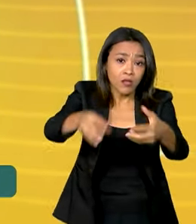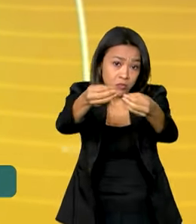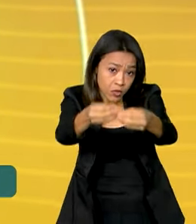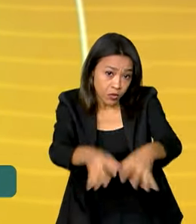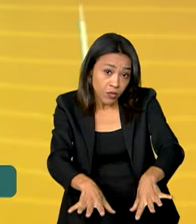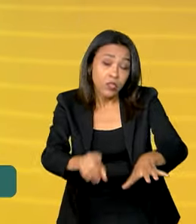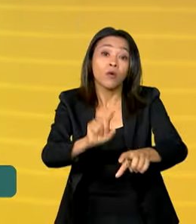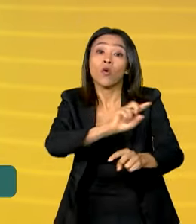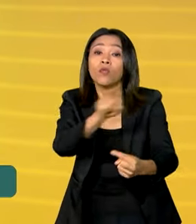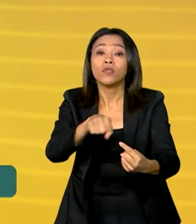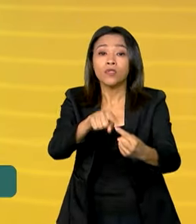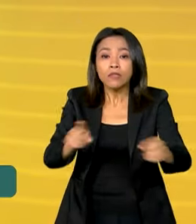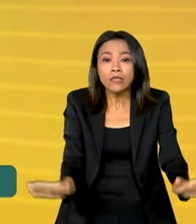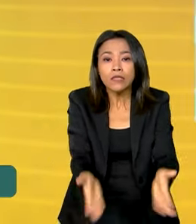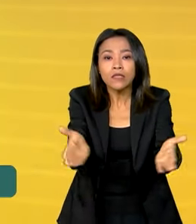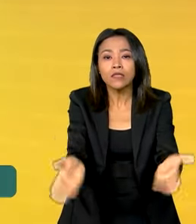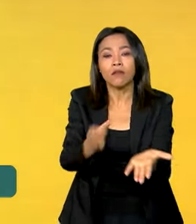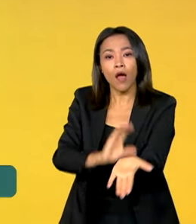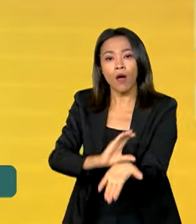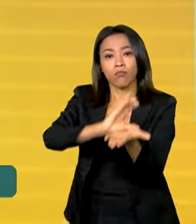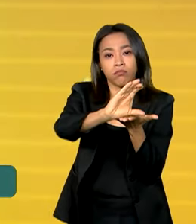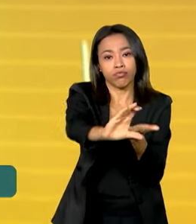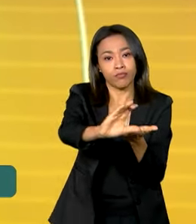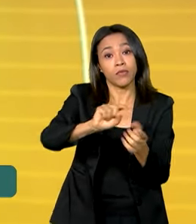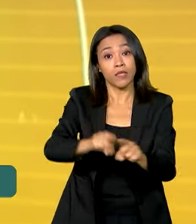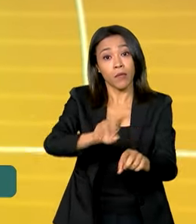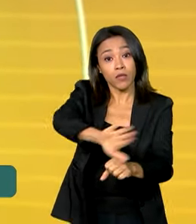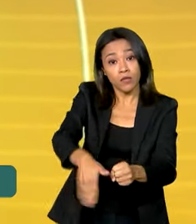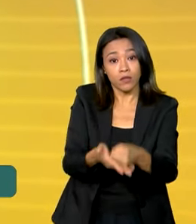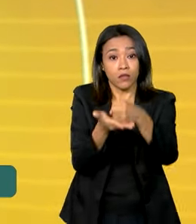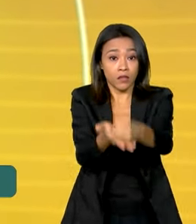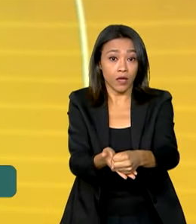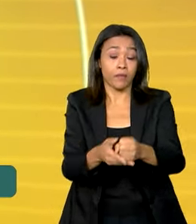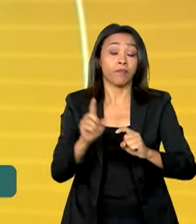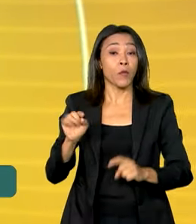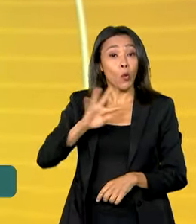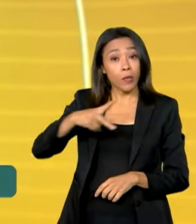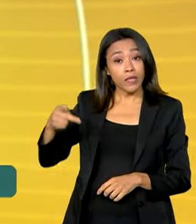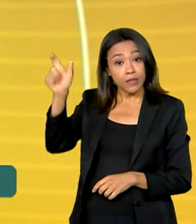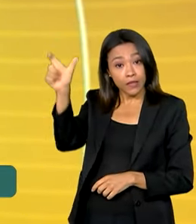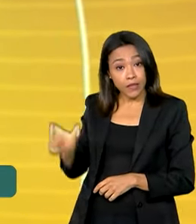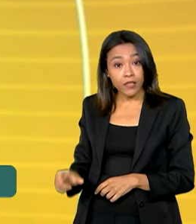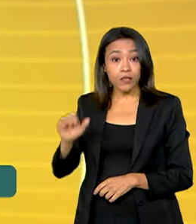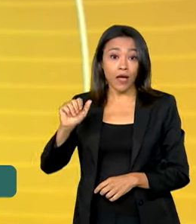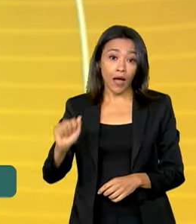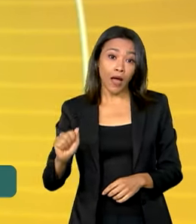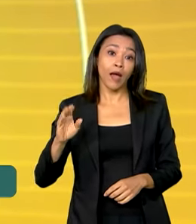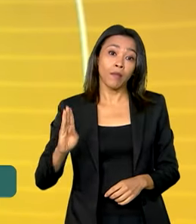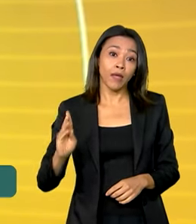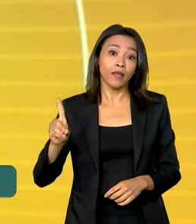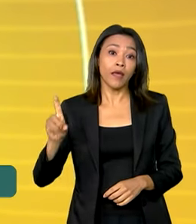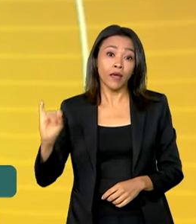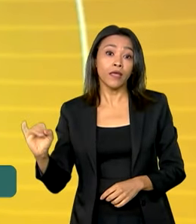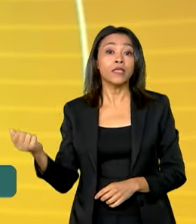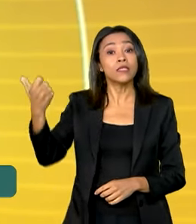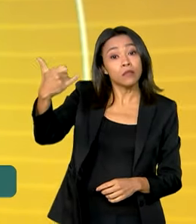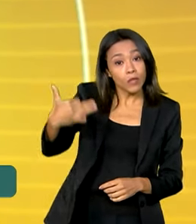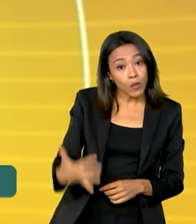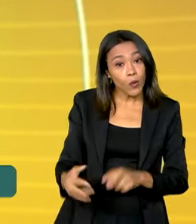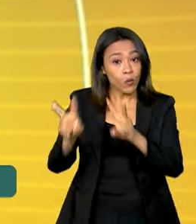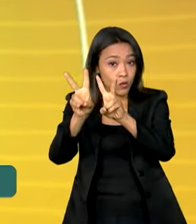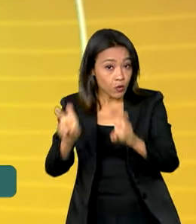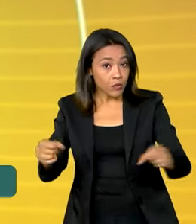o crescimento sustentável do país o presidente da abdi Ricardo Capelli falou sobre essa parceria no programa